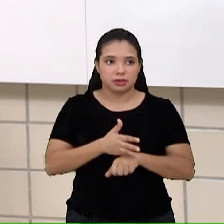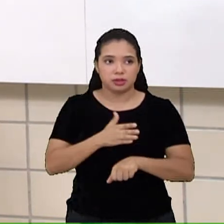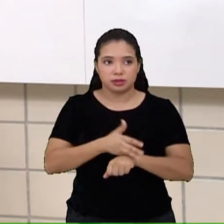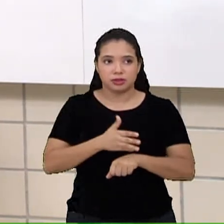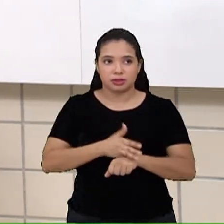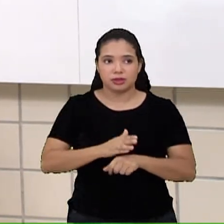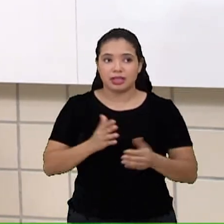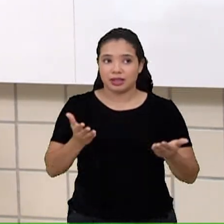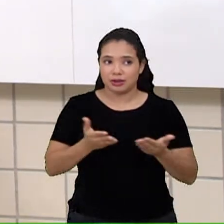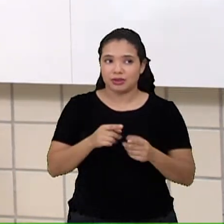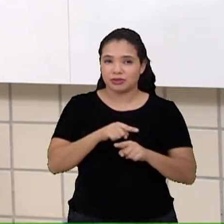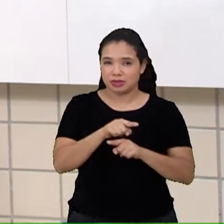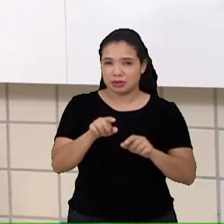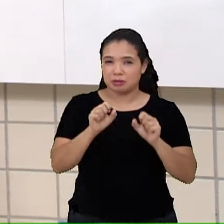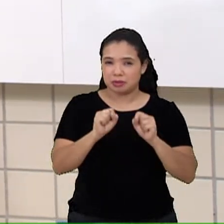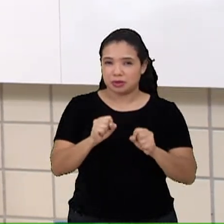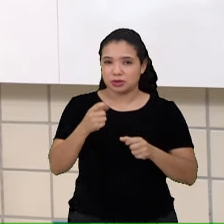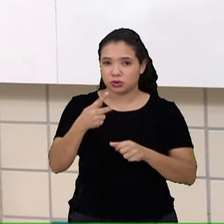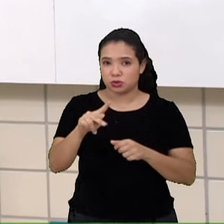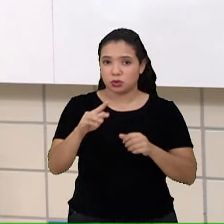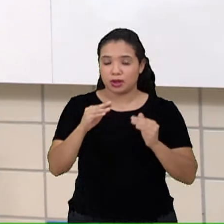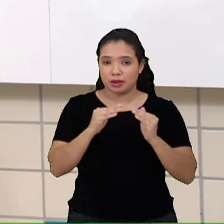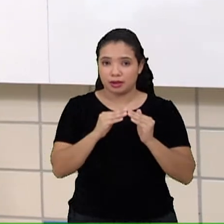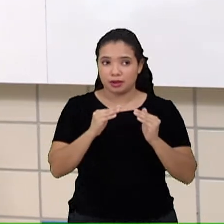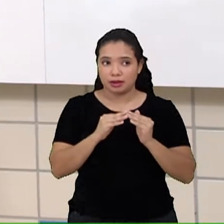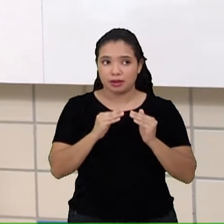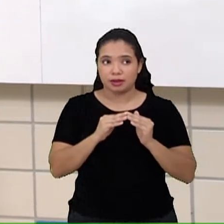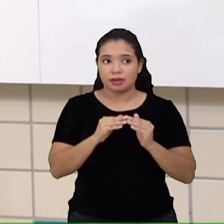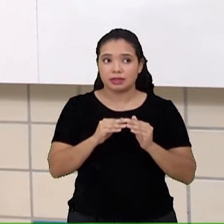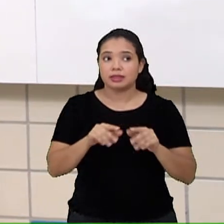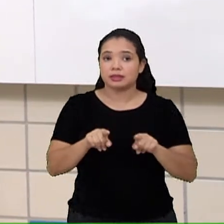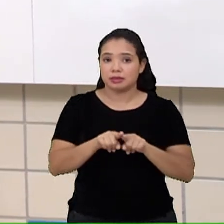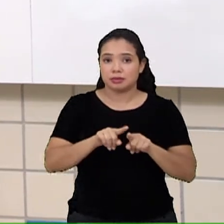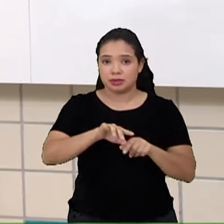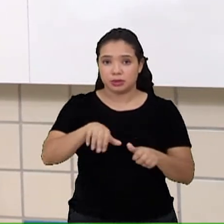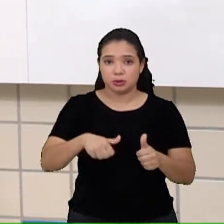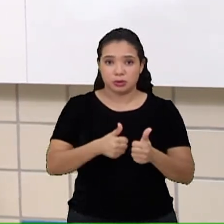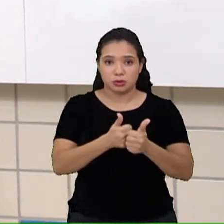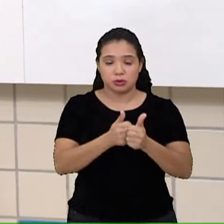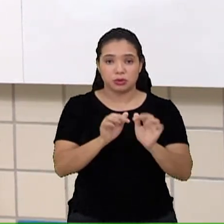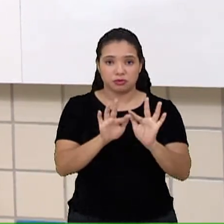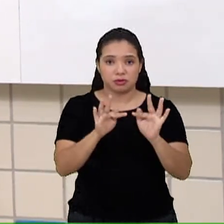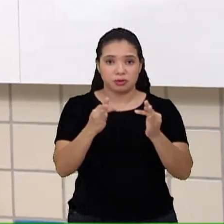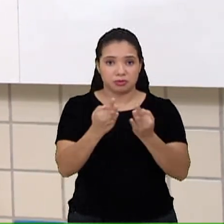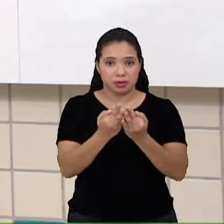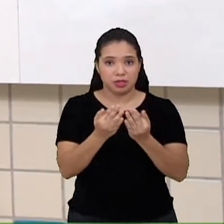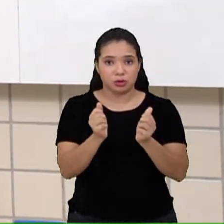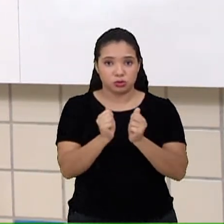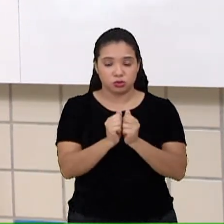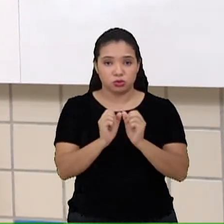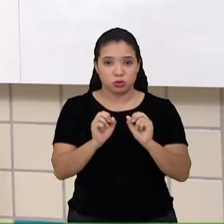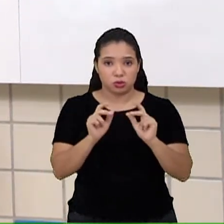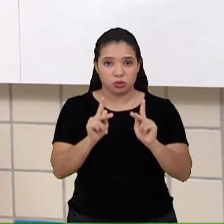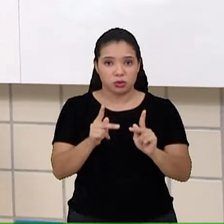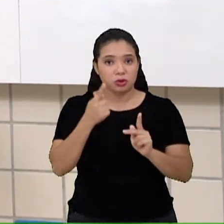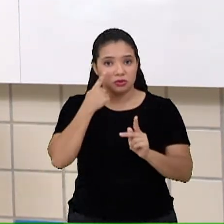eu vou fazer aqui, você também pode fazer na sua casa. E é claro, desde que esteja acompanhado de alguém da família, tá bom? Vamos